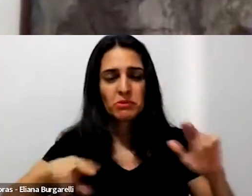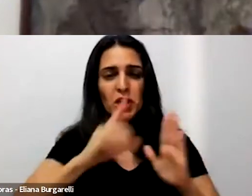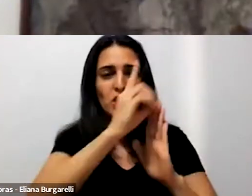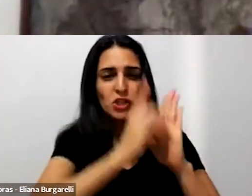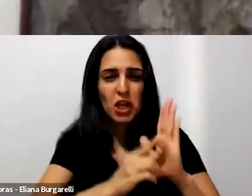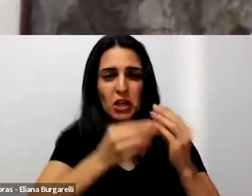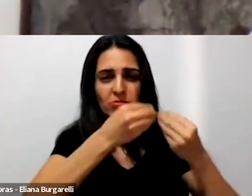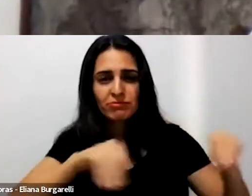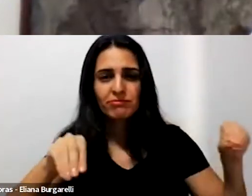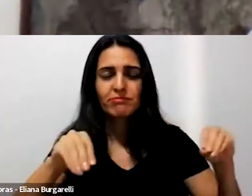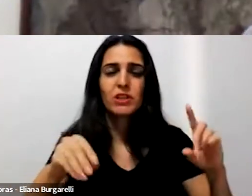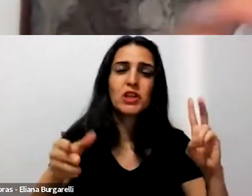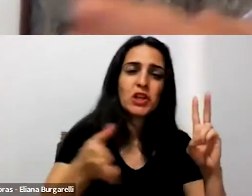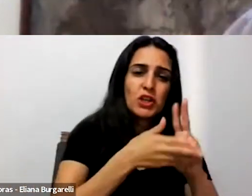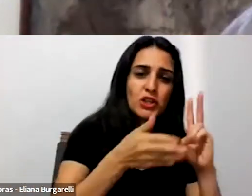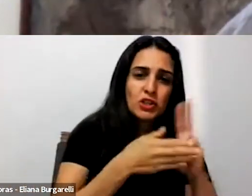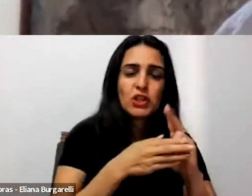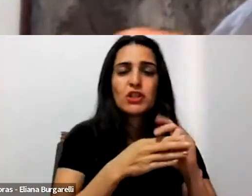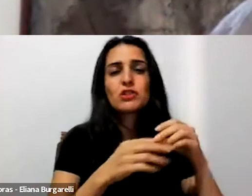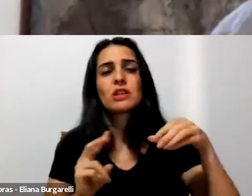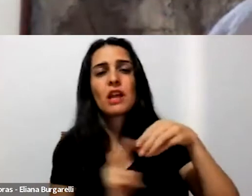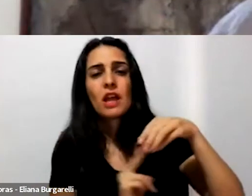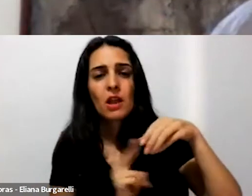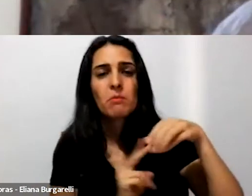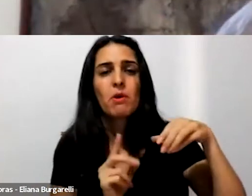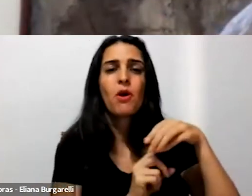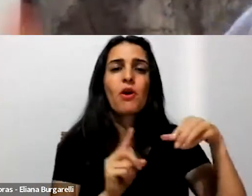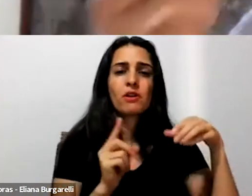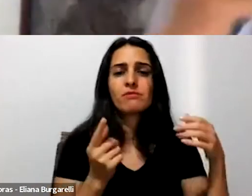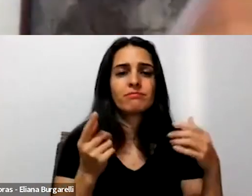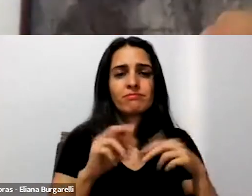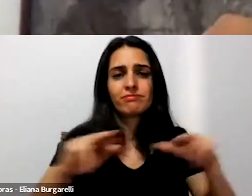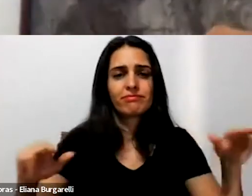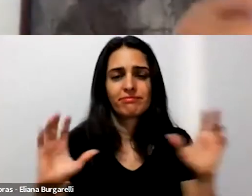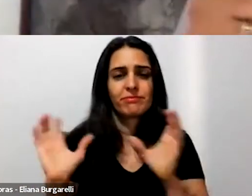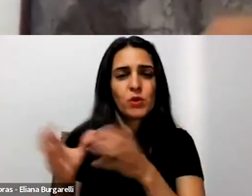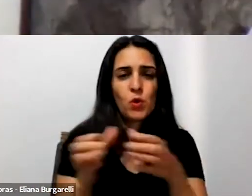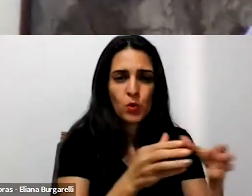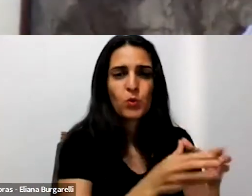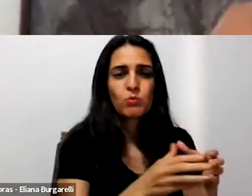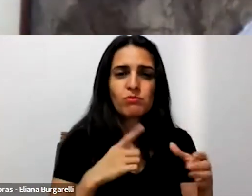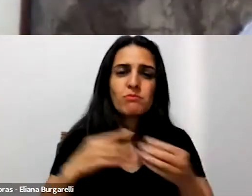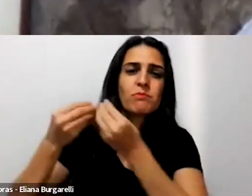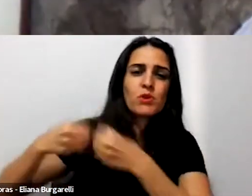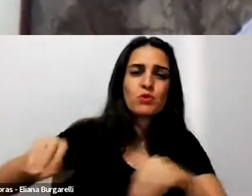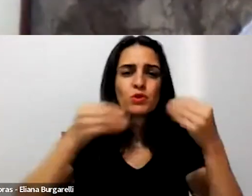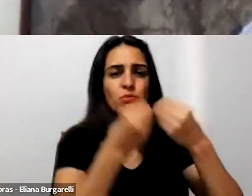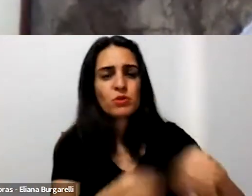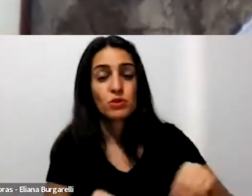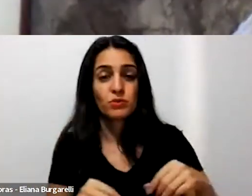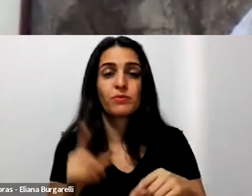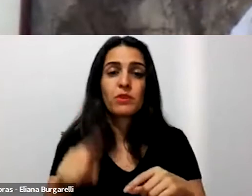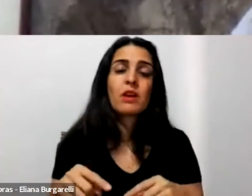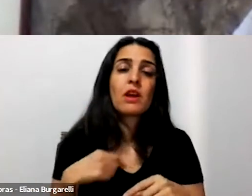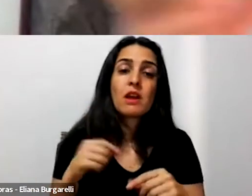populações indígenas tradicionais, quilombolas, ao desenvolvimento dos amazônidas que lá vivem, e a integração com o país, desenvolvimento sustentável com bem-estar, com qualidade de